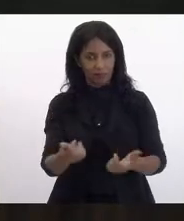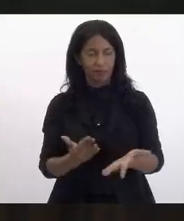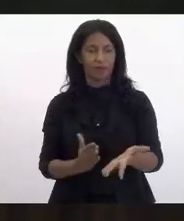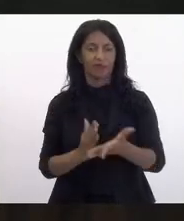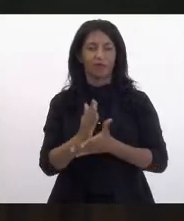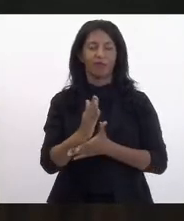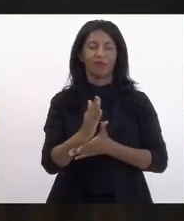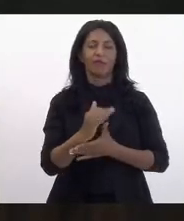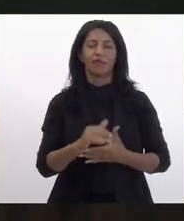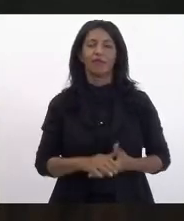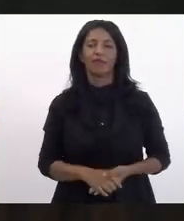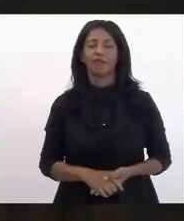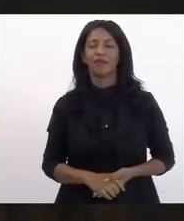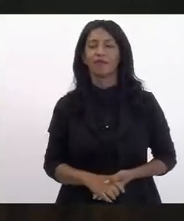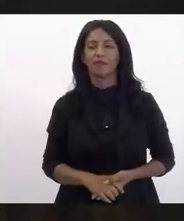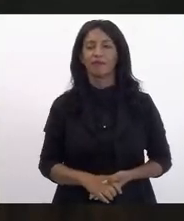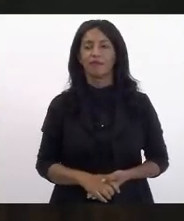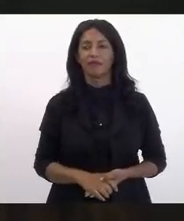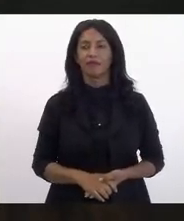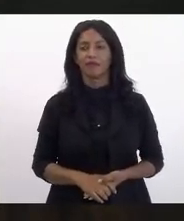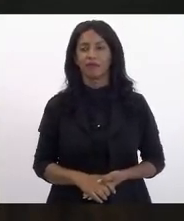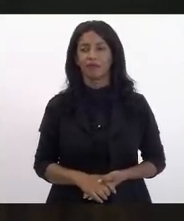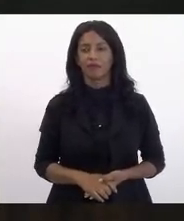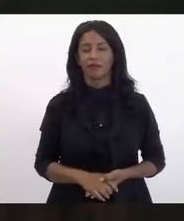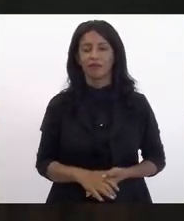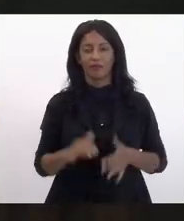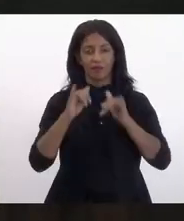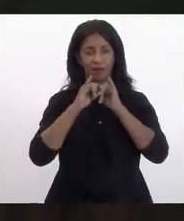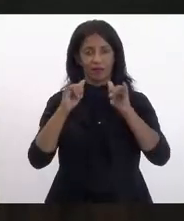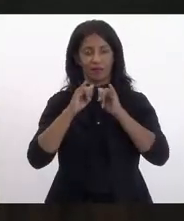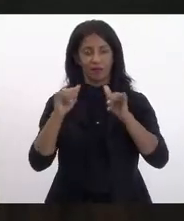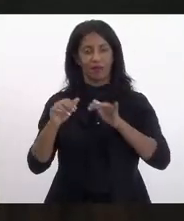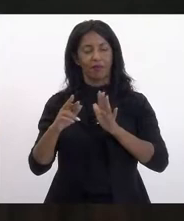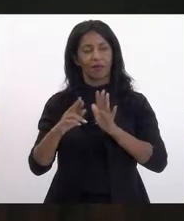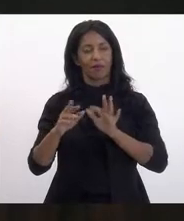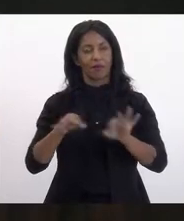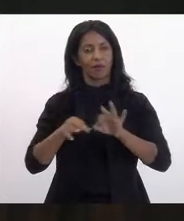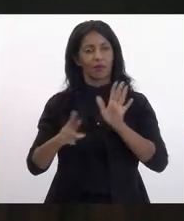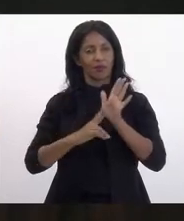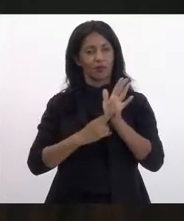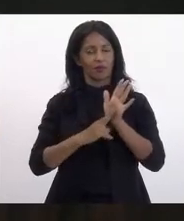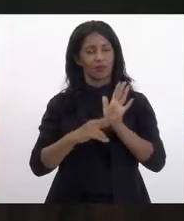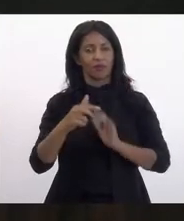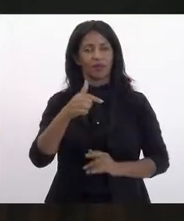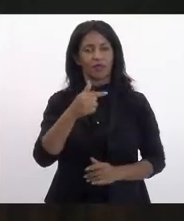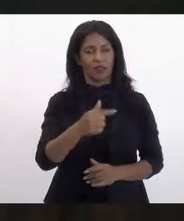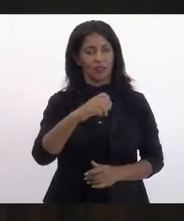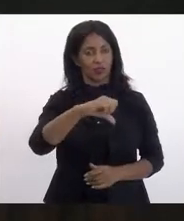estão. Aprovado, vai a promulgação. Anuncio o projeto de resolução número